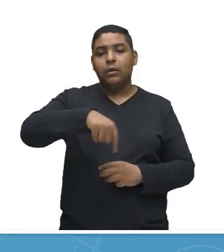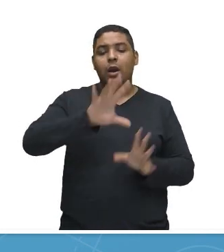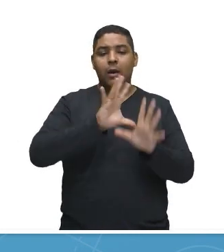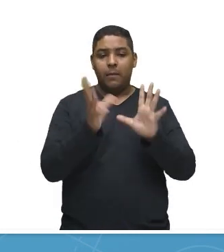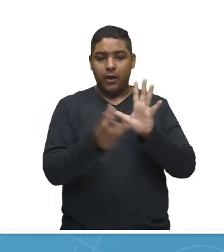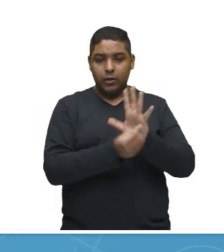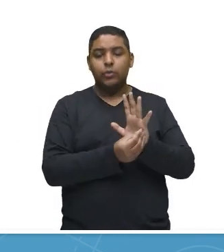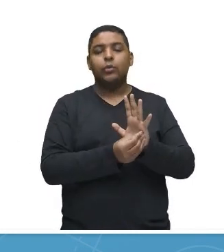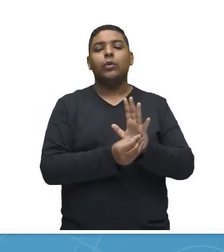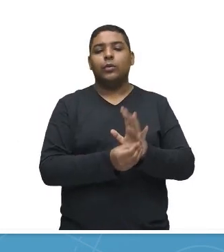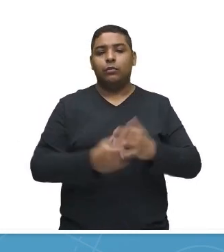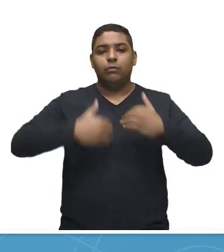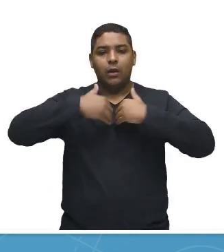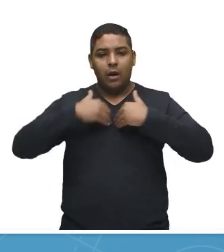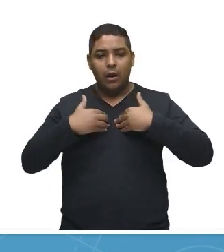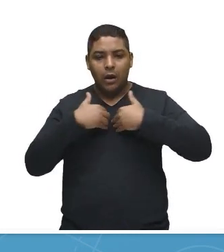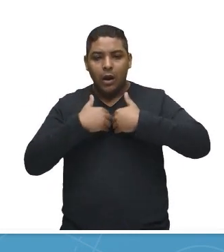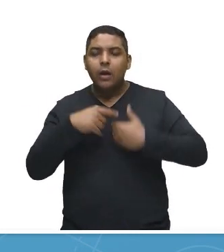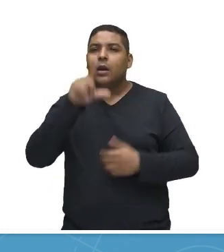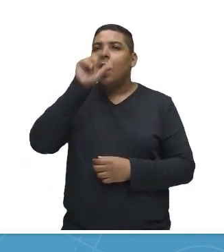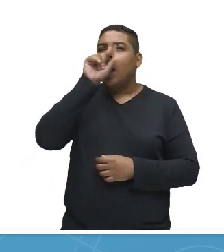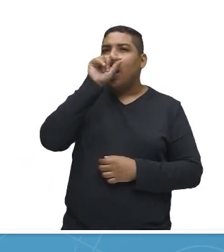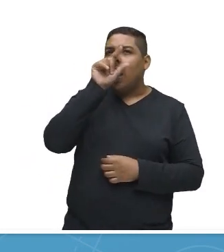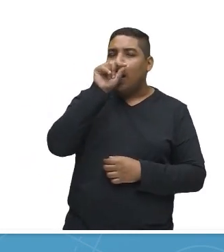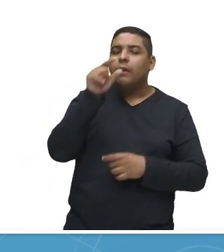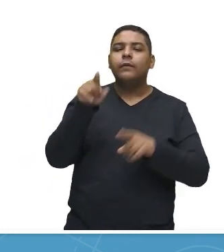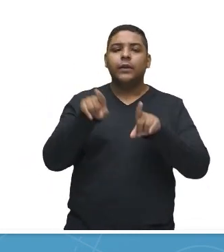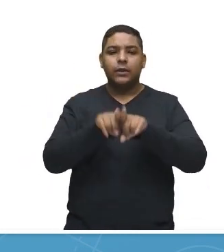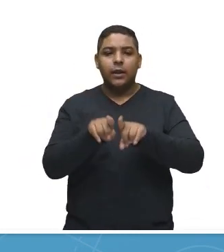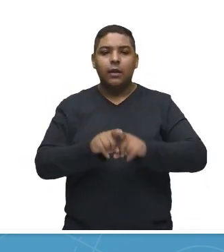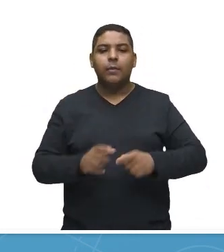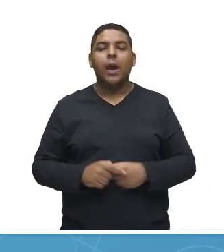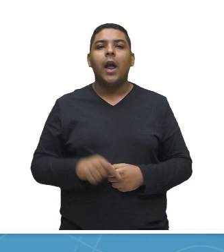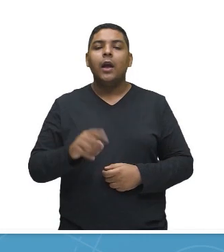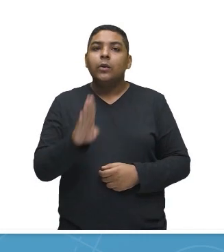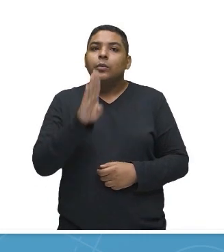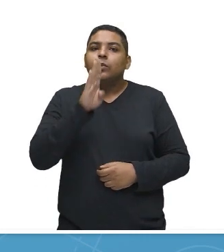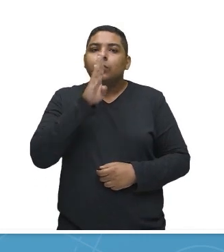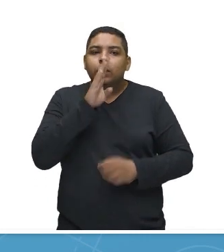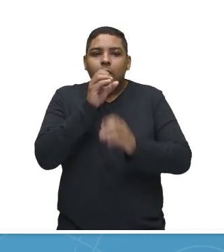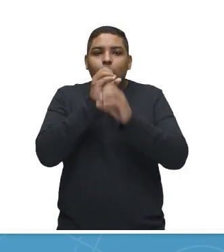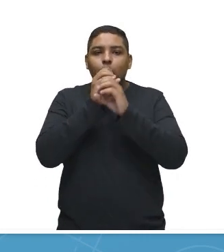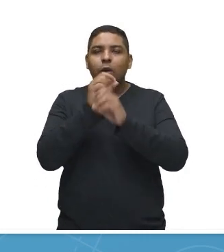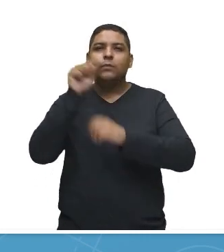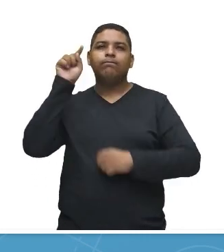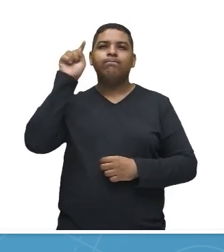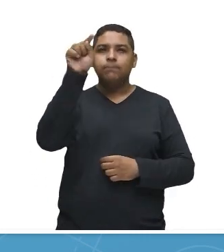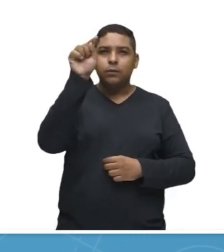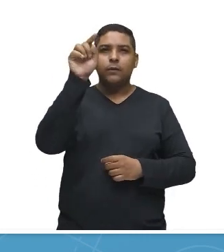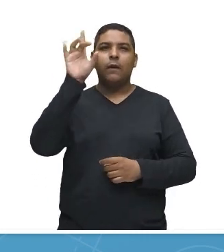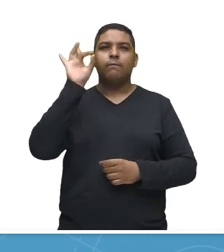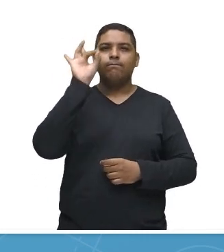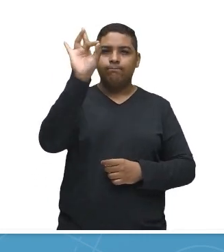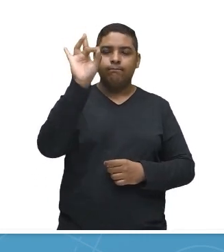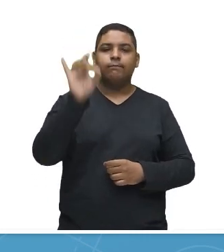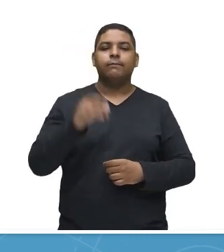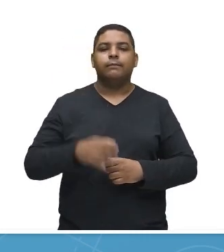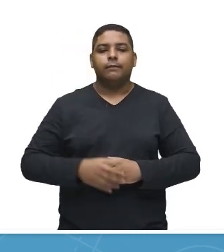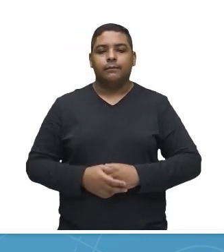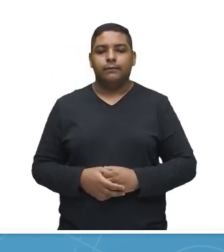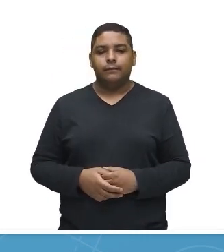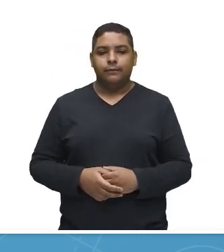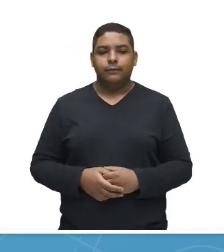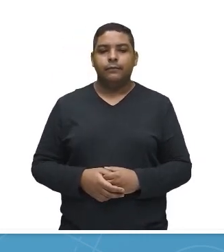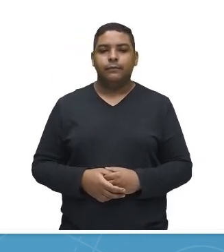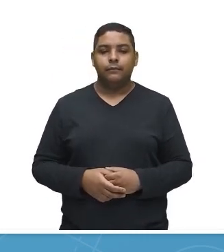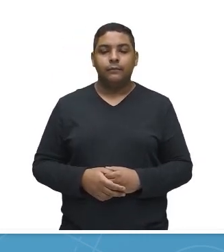caçar animais e aves por ser silenciosa e precisa. Então, observem aí a nossa